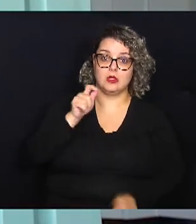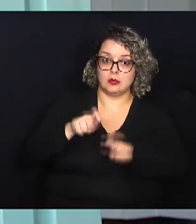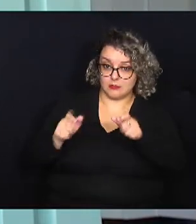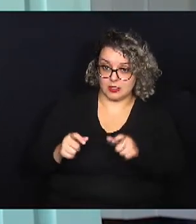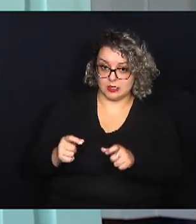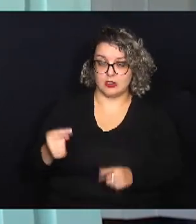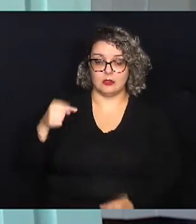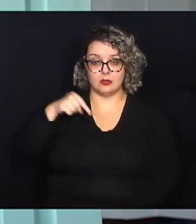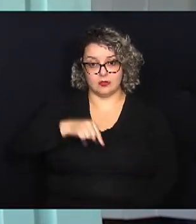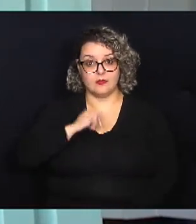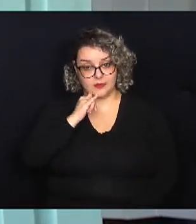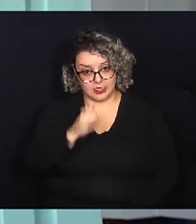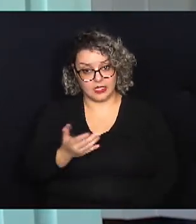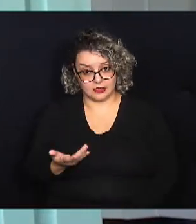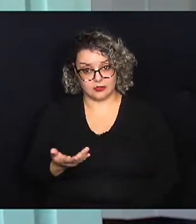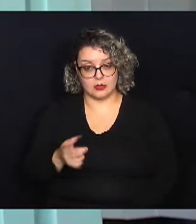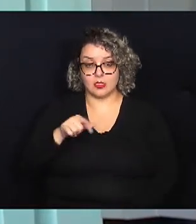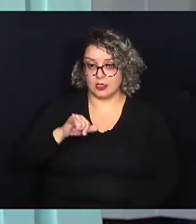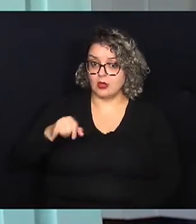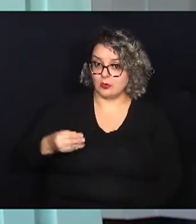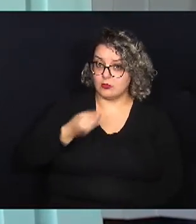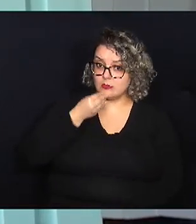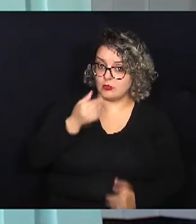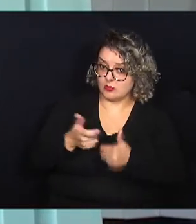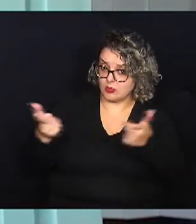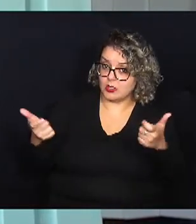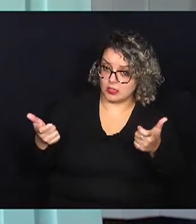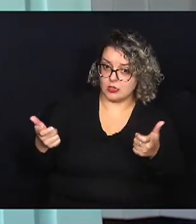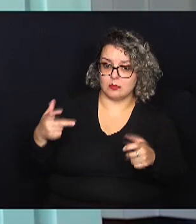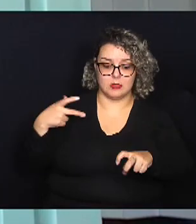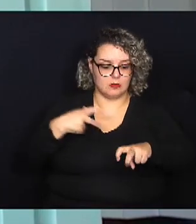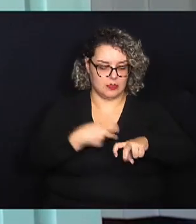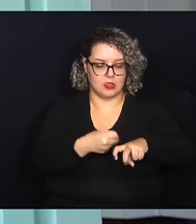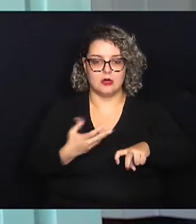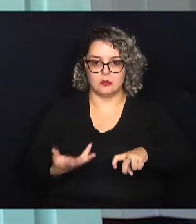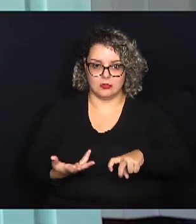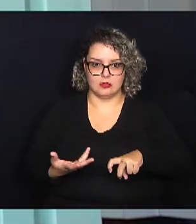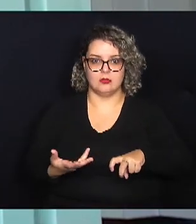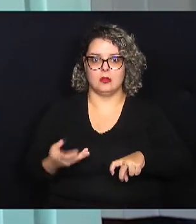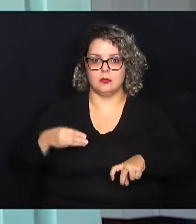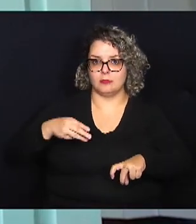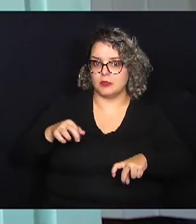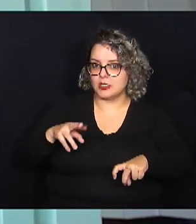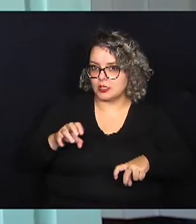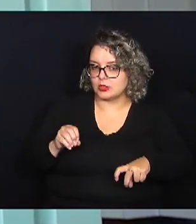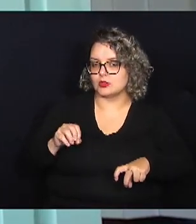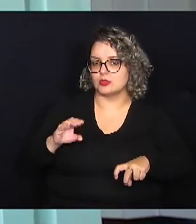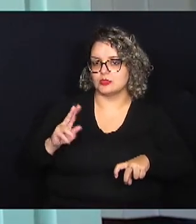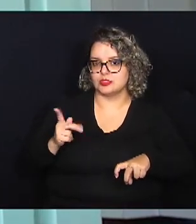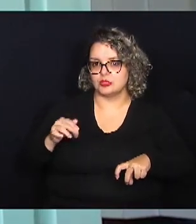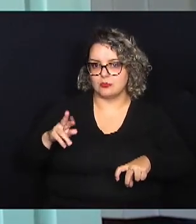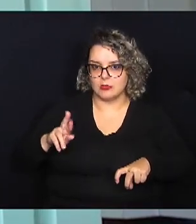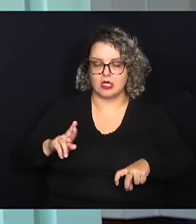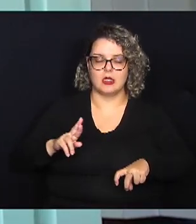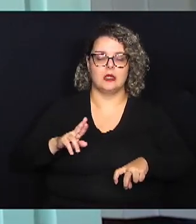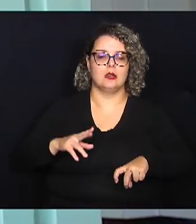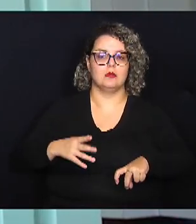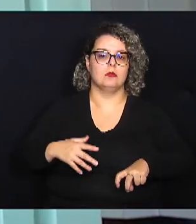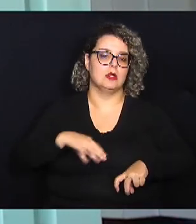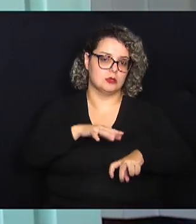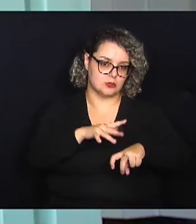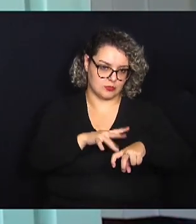para cá falaram, é uma grande oportunidade para vacinar, para microchipar os animaizinhos, para os animaizinhos passarem por uma